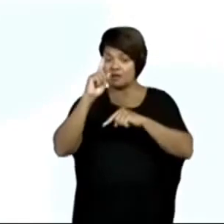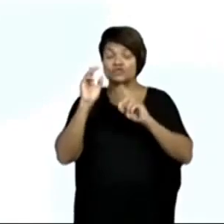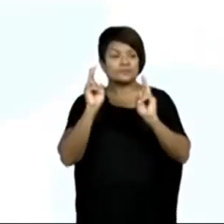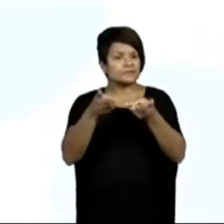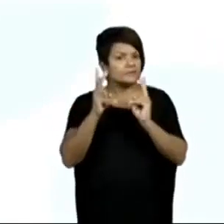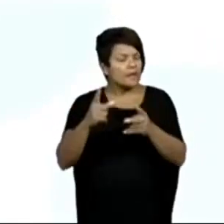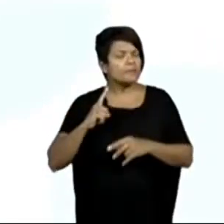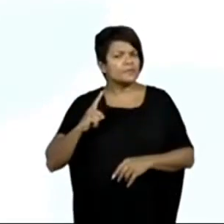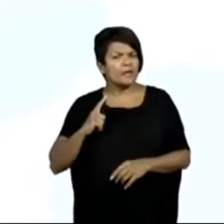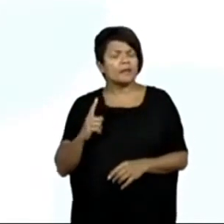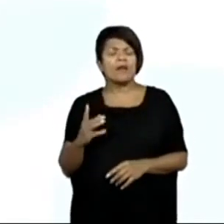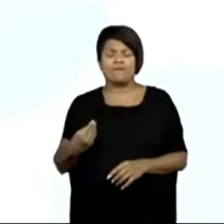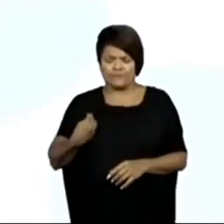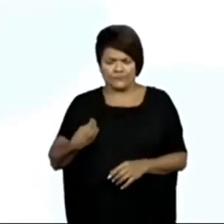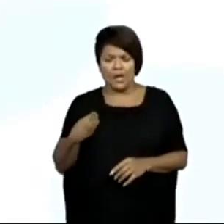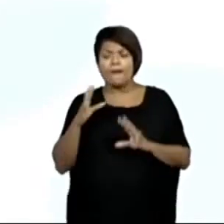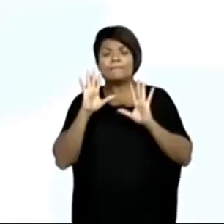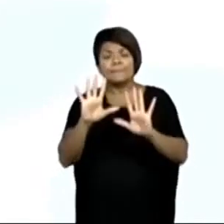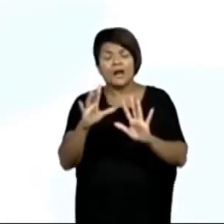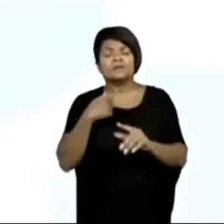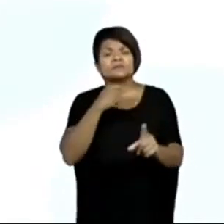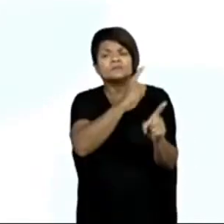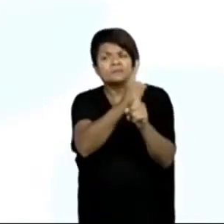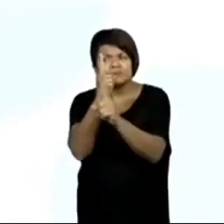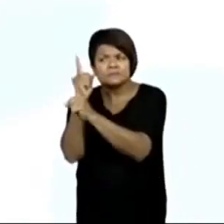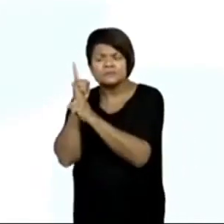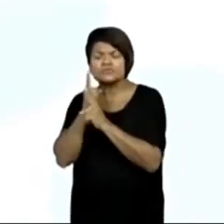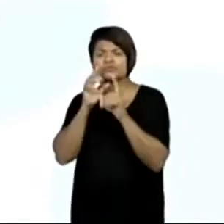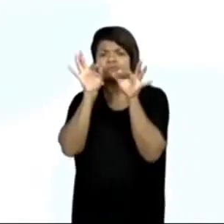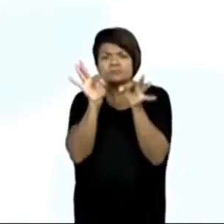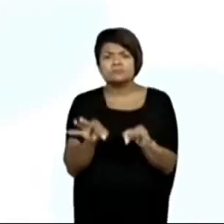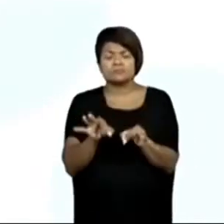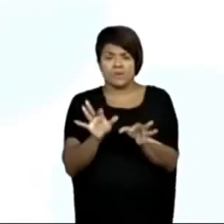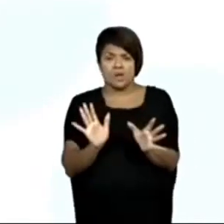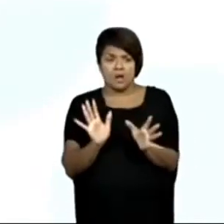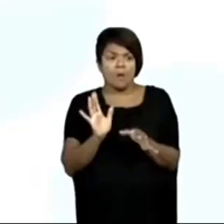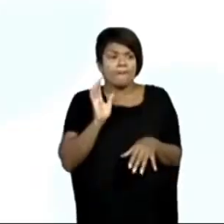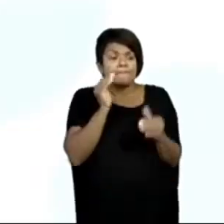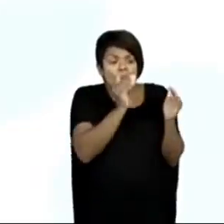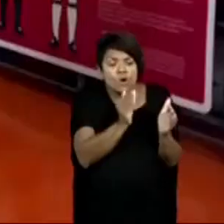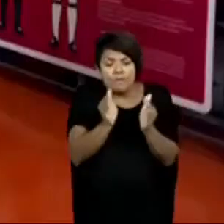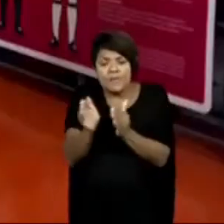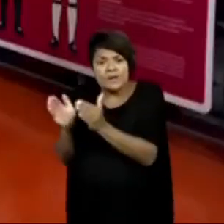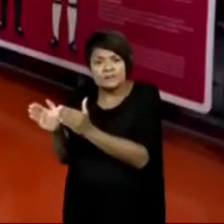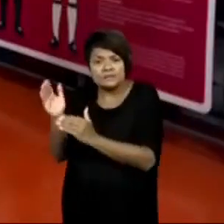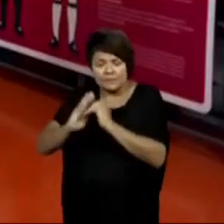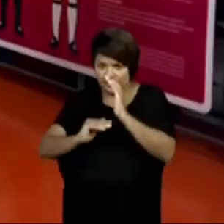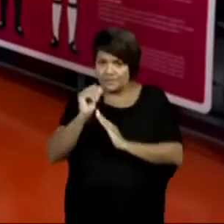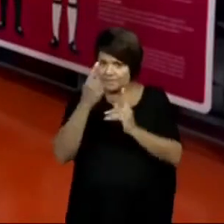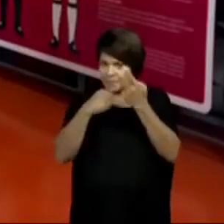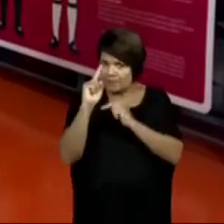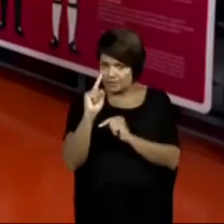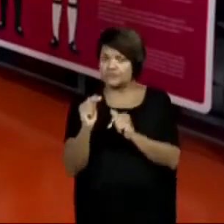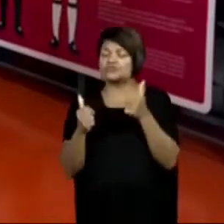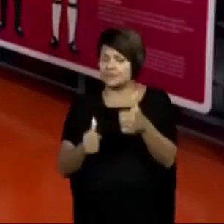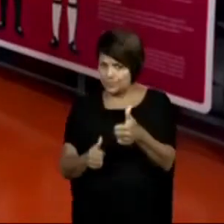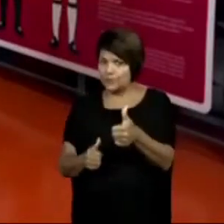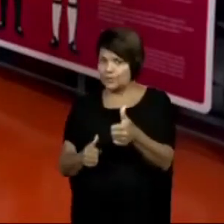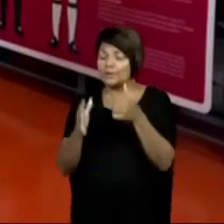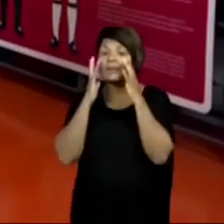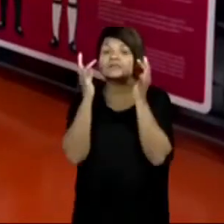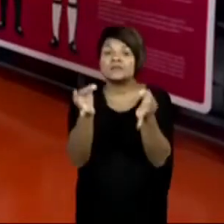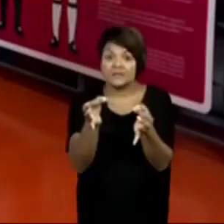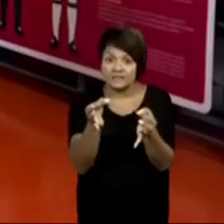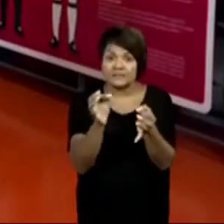vocês identifiquem direitinho os momentos e quais habilidades são essas, hein? Então, presta aí atenção direitinho